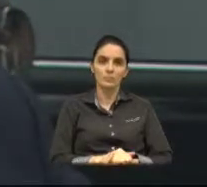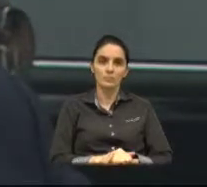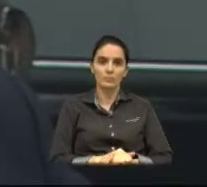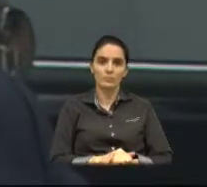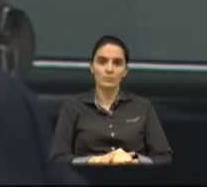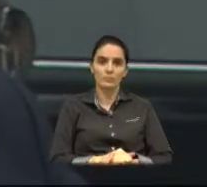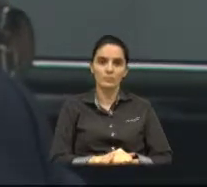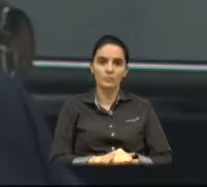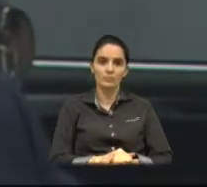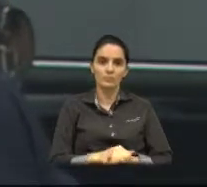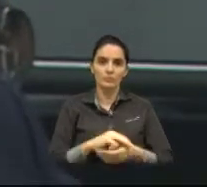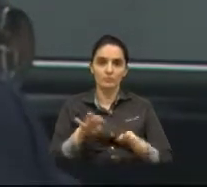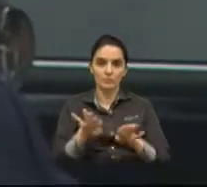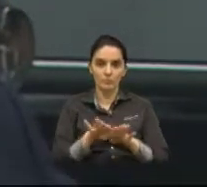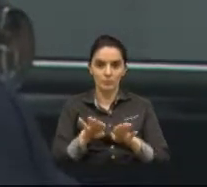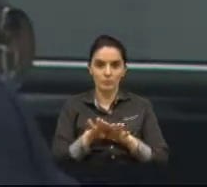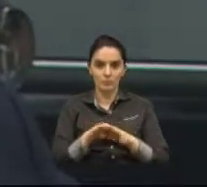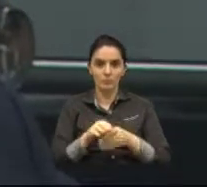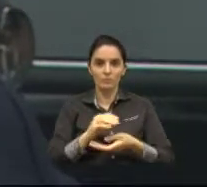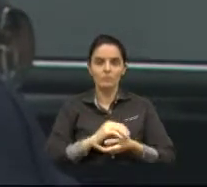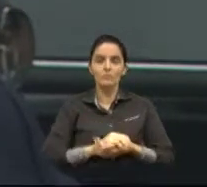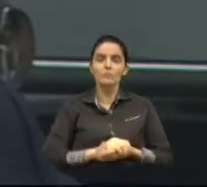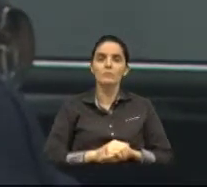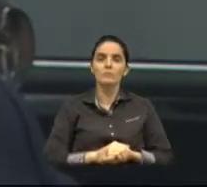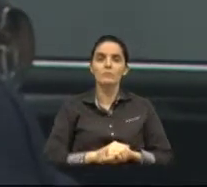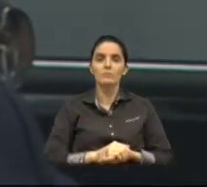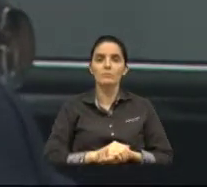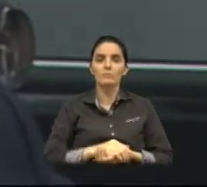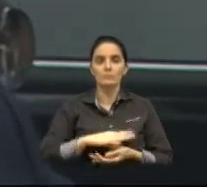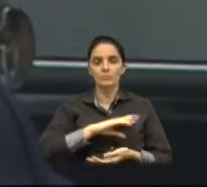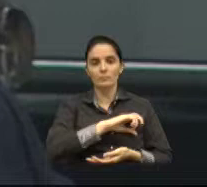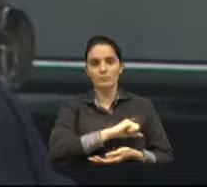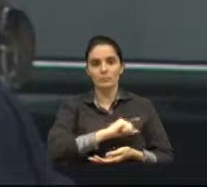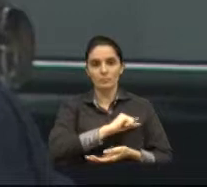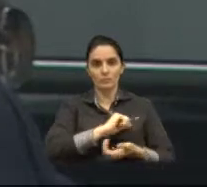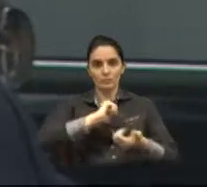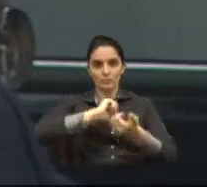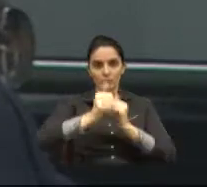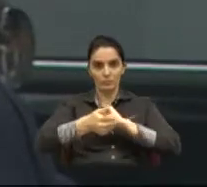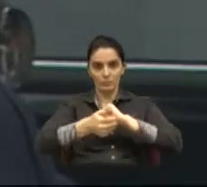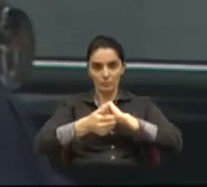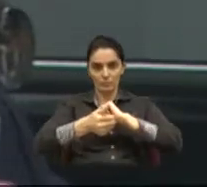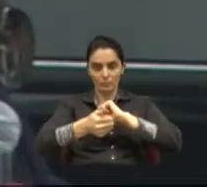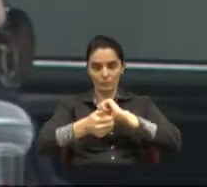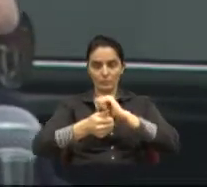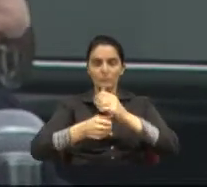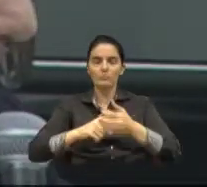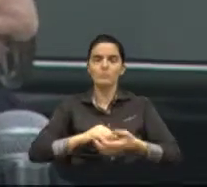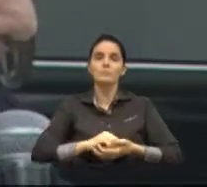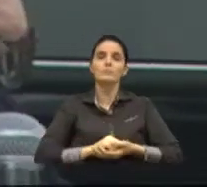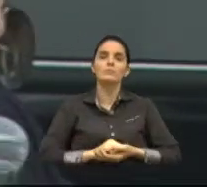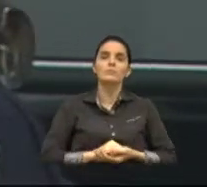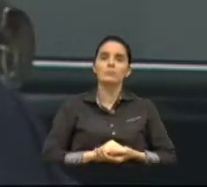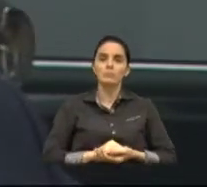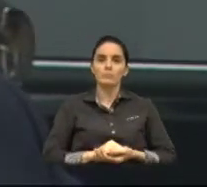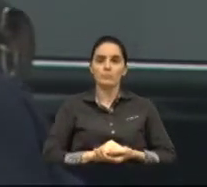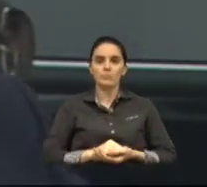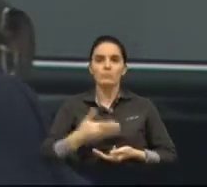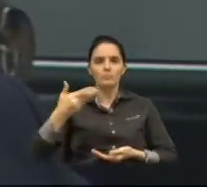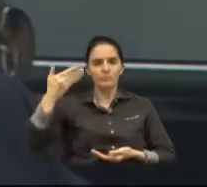também tinha um sonho na área de esportes. Foi jogador da categoria de base da Internacional de Limeira.